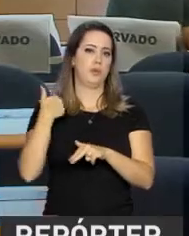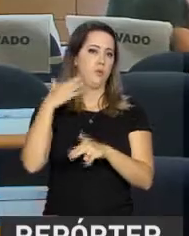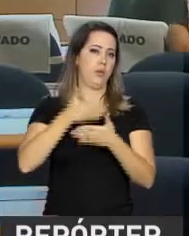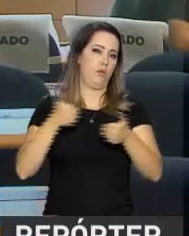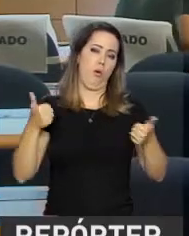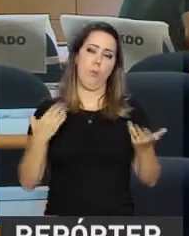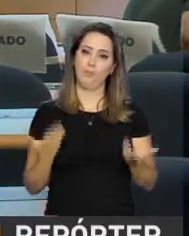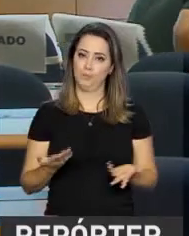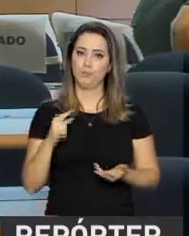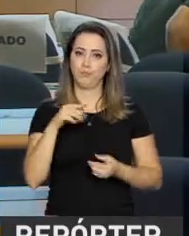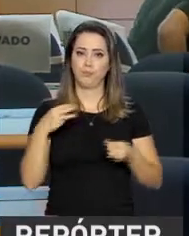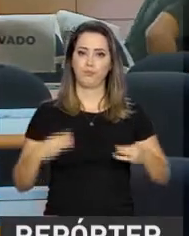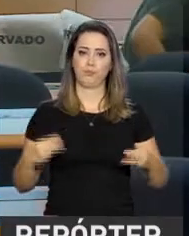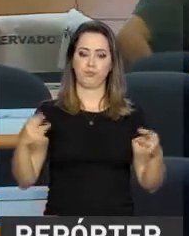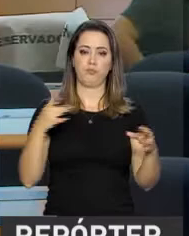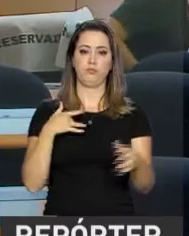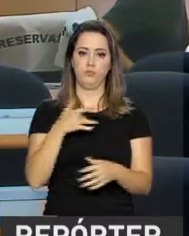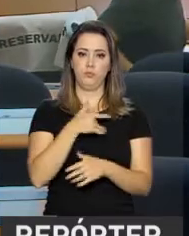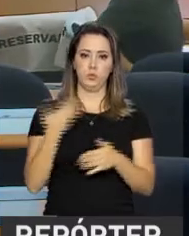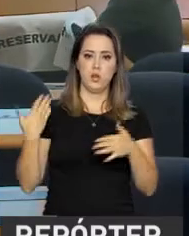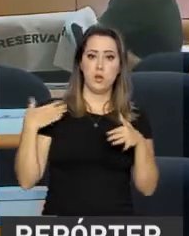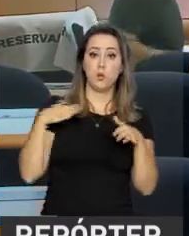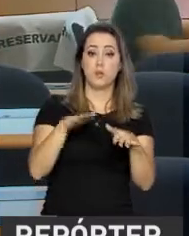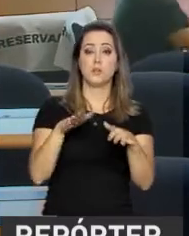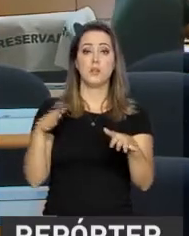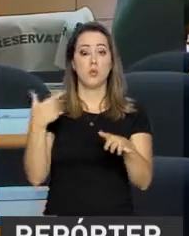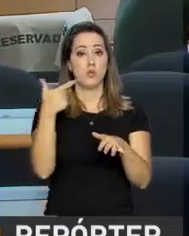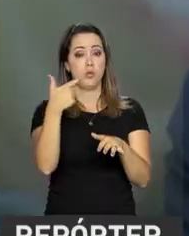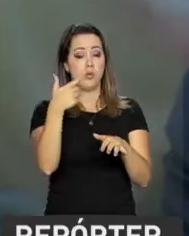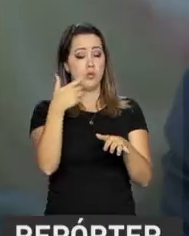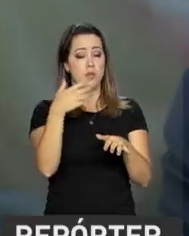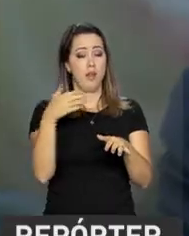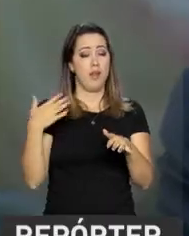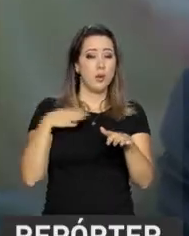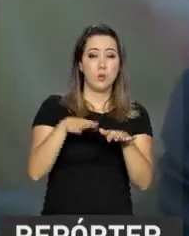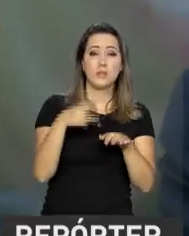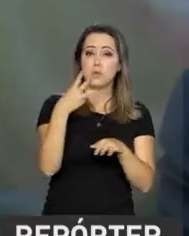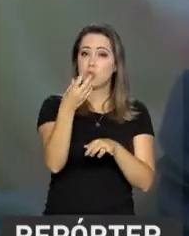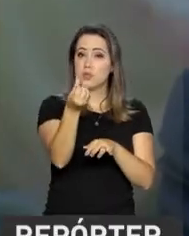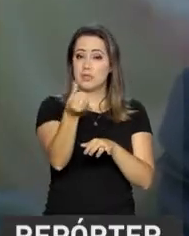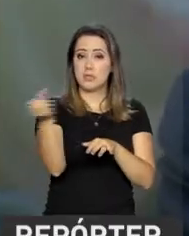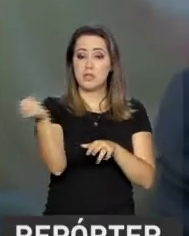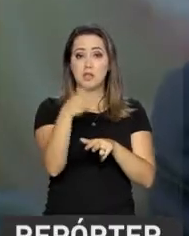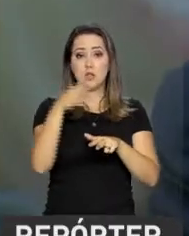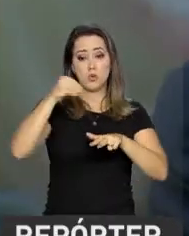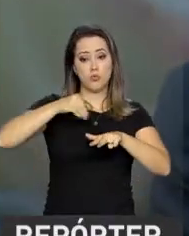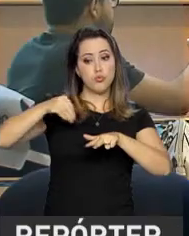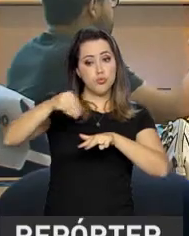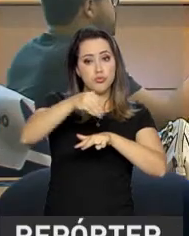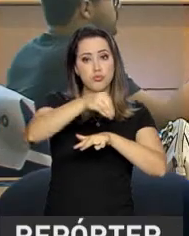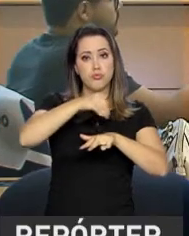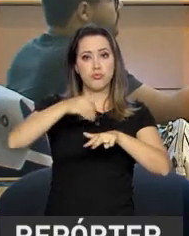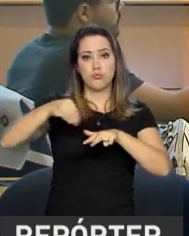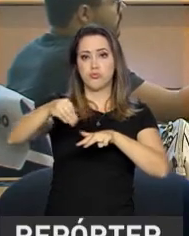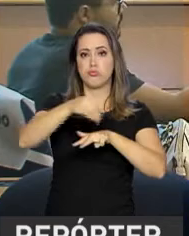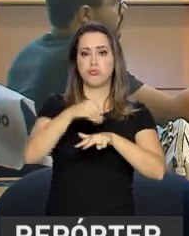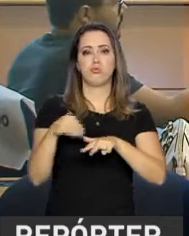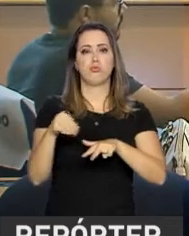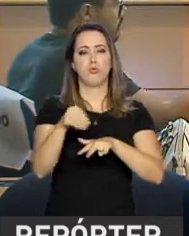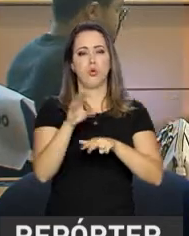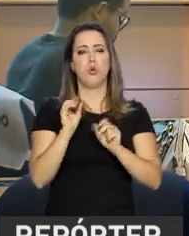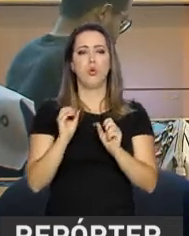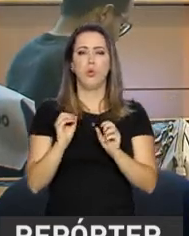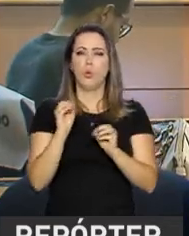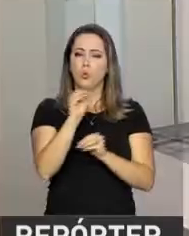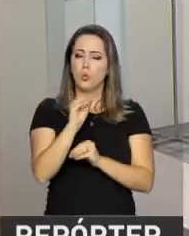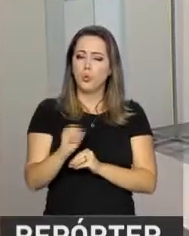ministério da saúde anunciou a inclusão de mais 36 aparelhos no plano de expansão da radioterapia e pretende entregar até